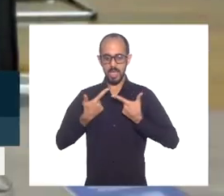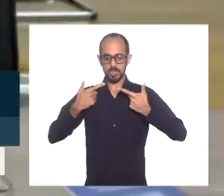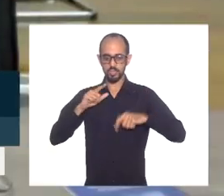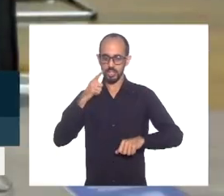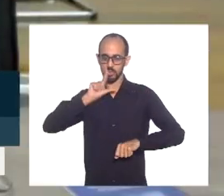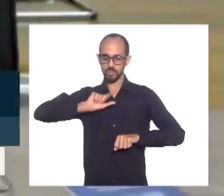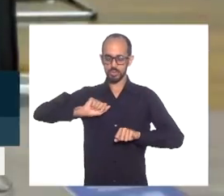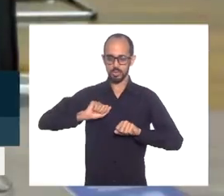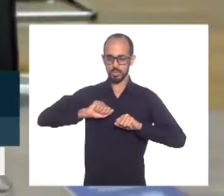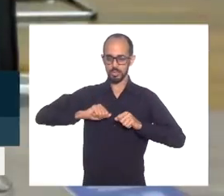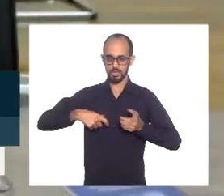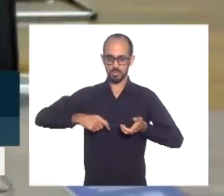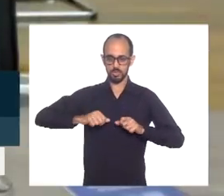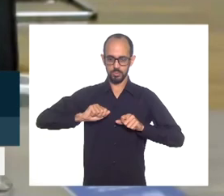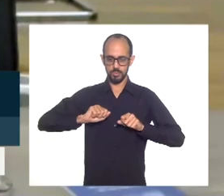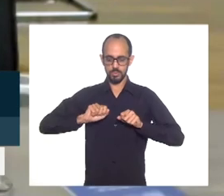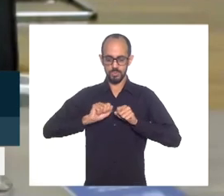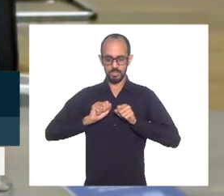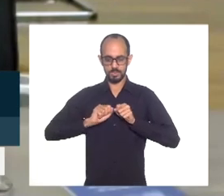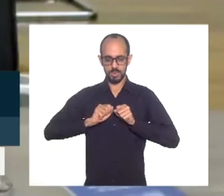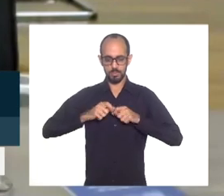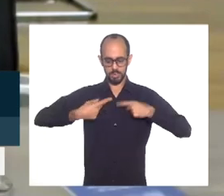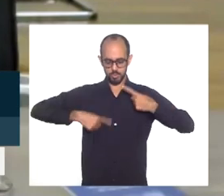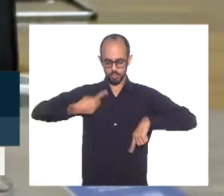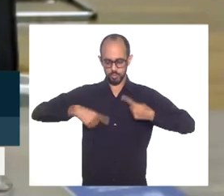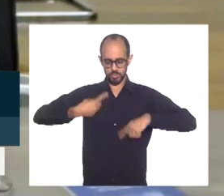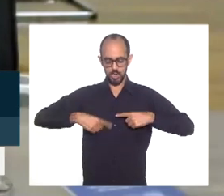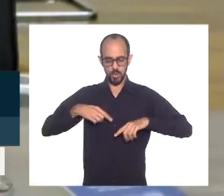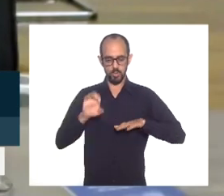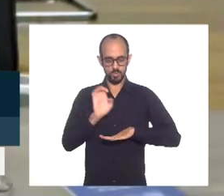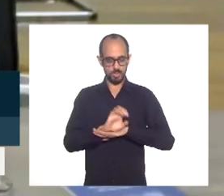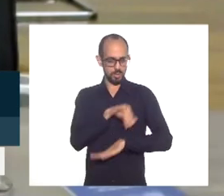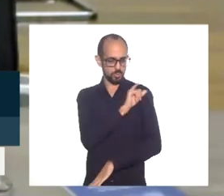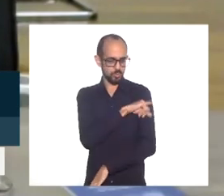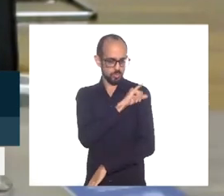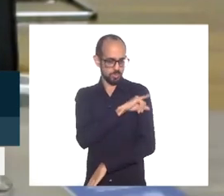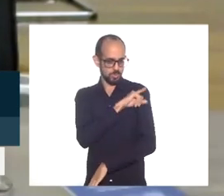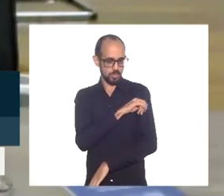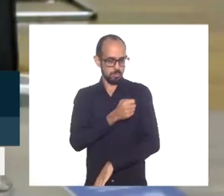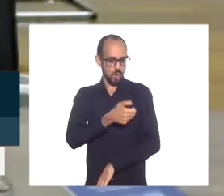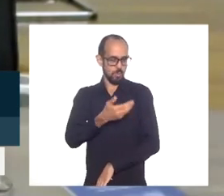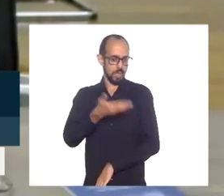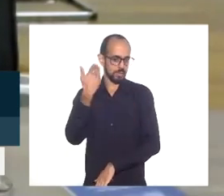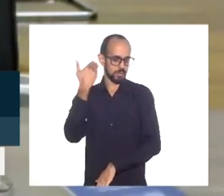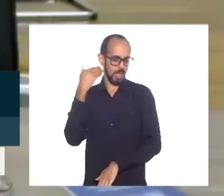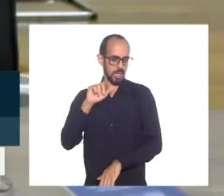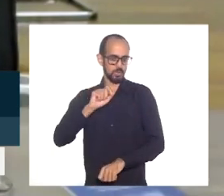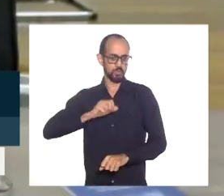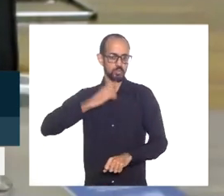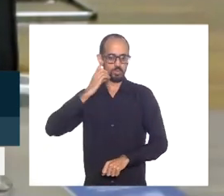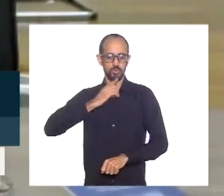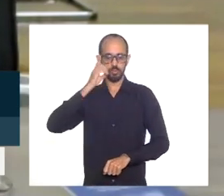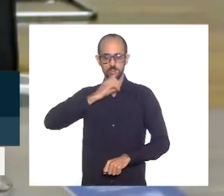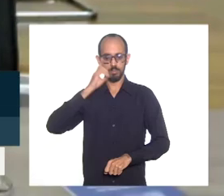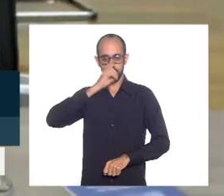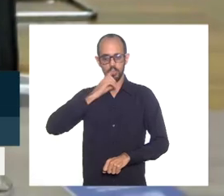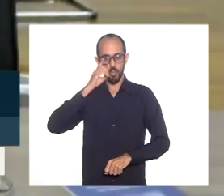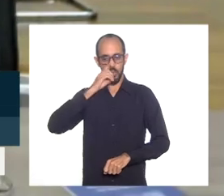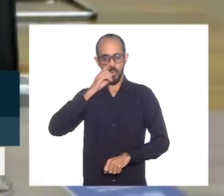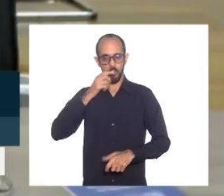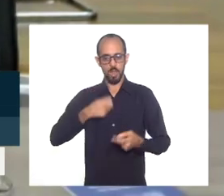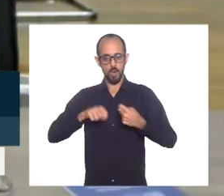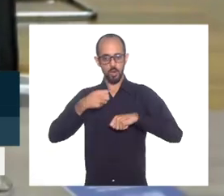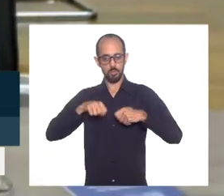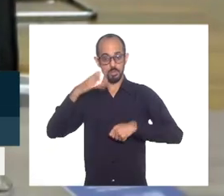uma agenda para o Estado do Rio de Janeiro. E é isso que nós precisamos. Quer dizer, recentemente, no último domingo, um economista famoso